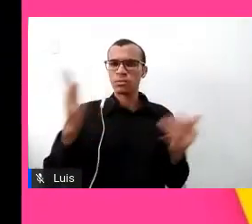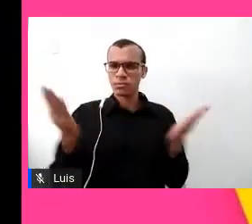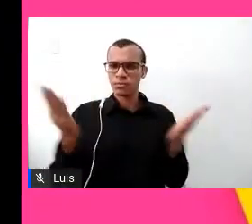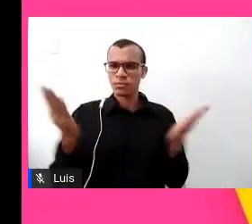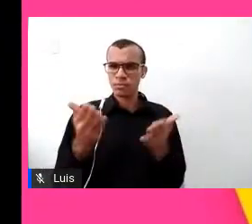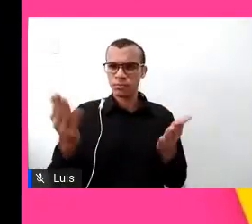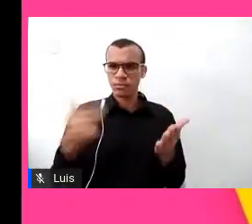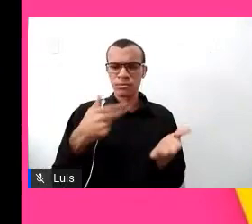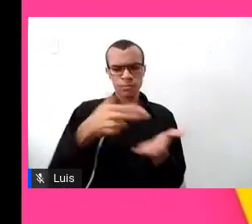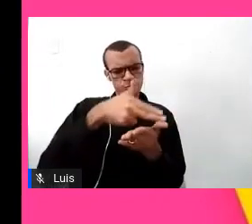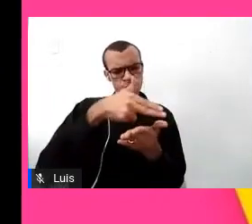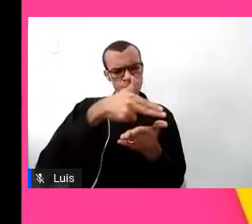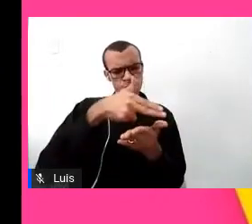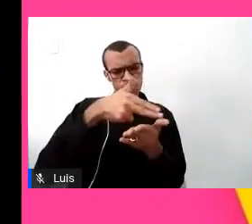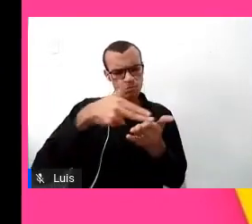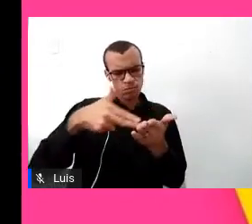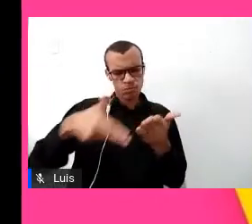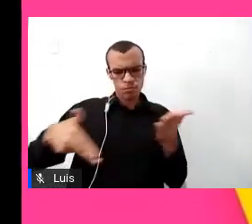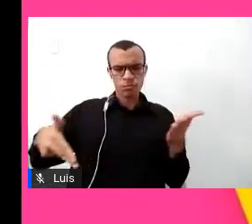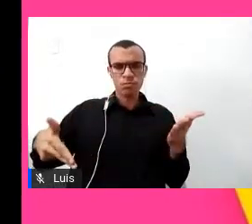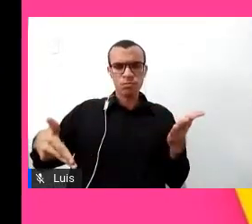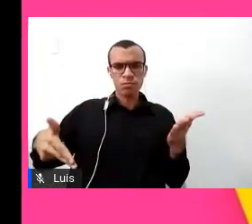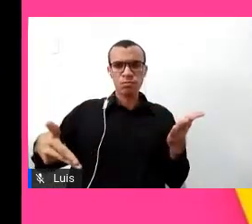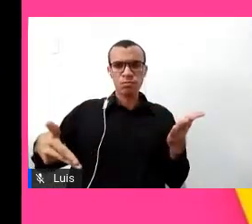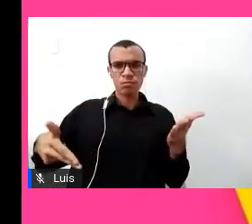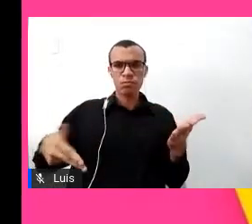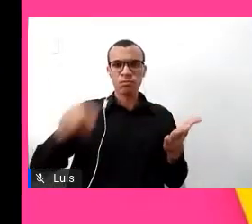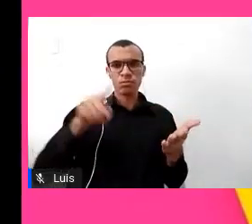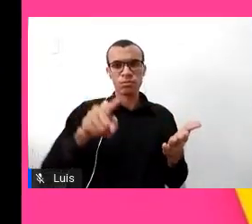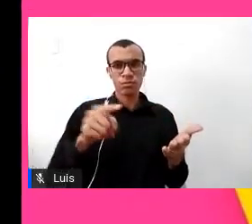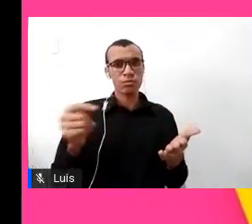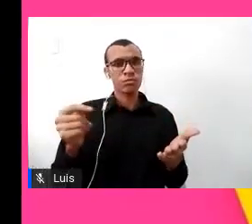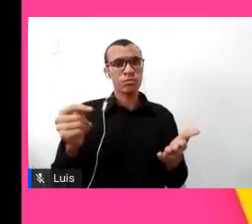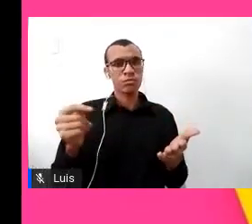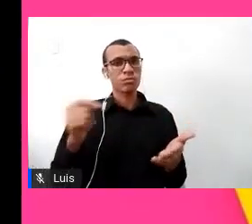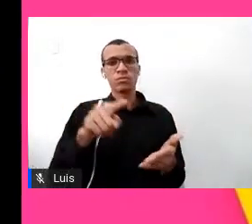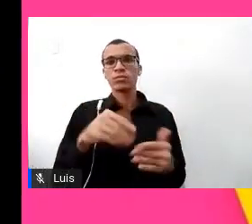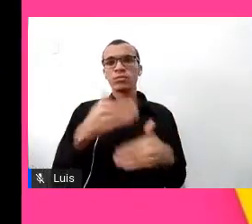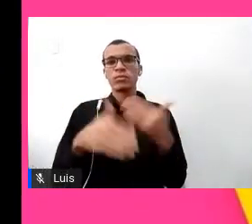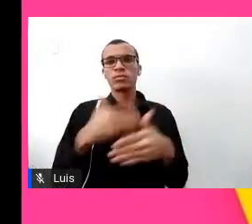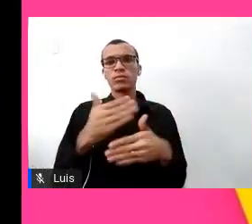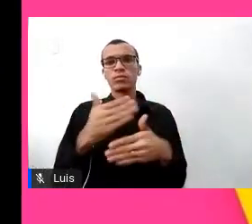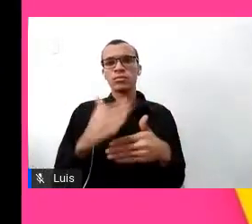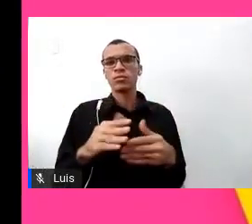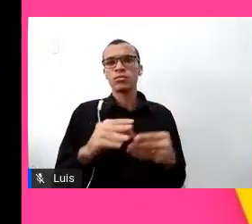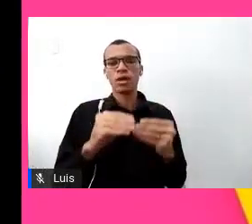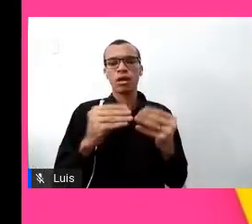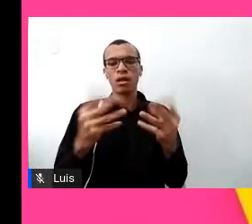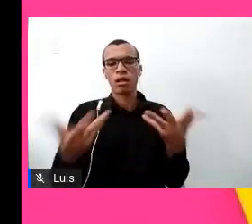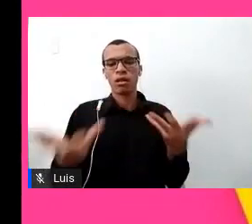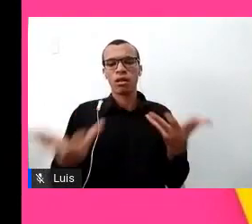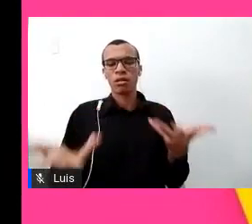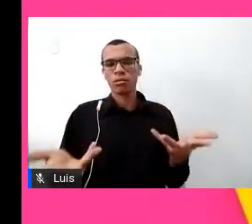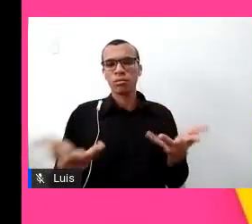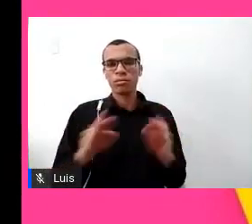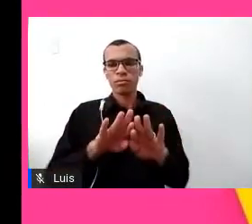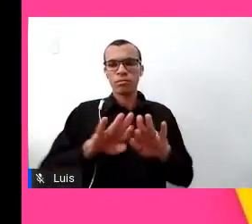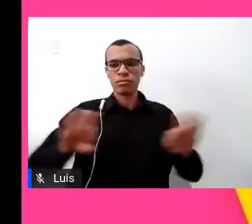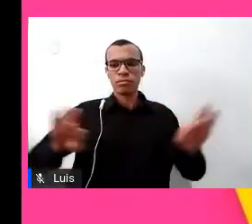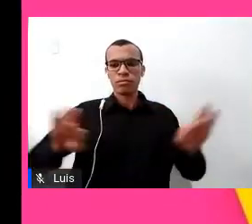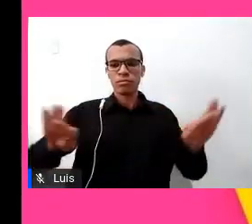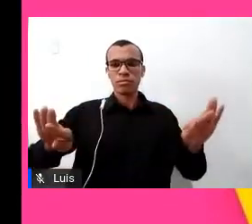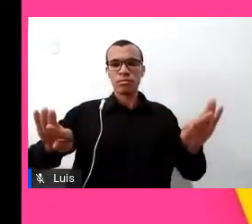cortar toda a linha reta, incluindo aqui, esse objeto vai soltar da folha. E eu não posso soltar